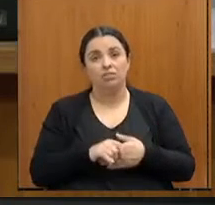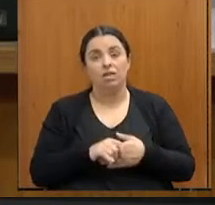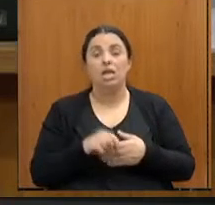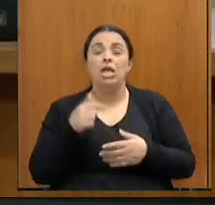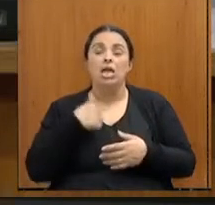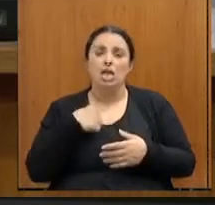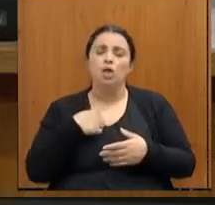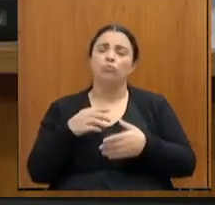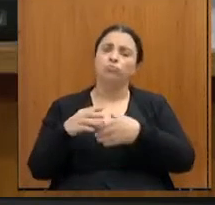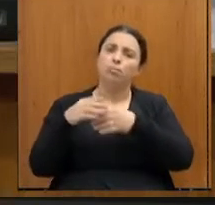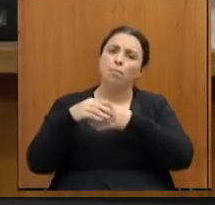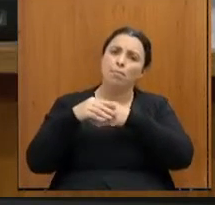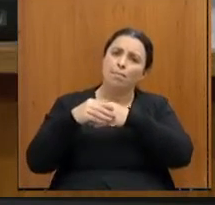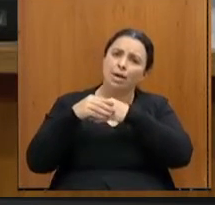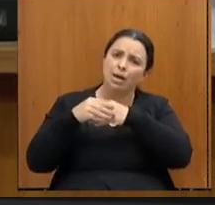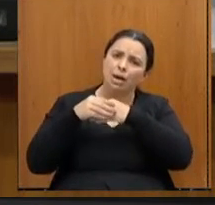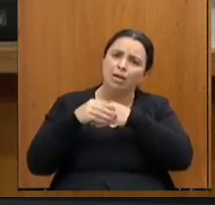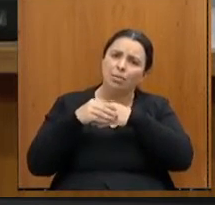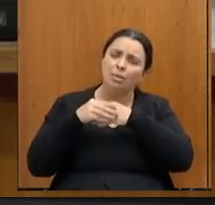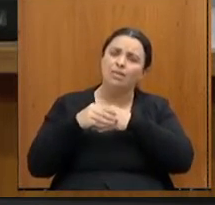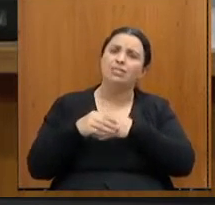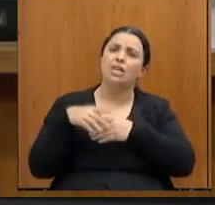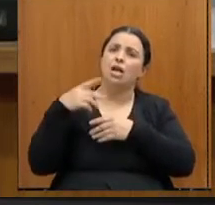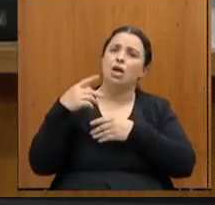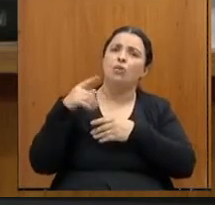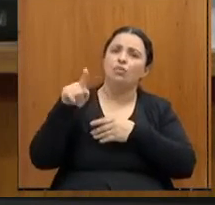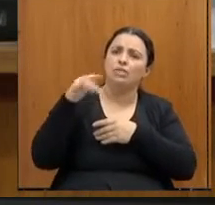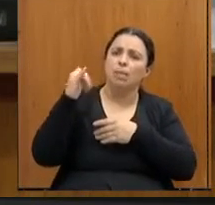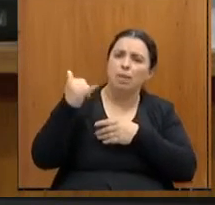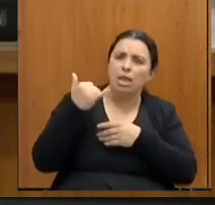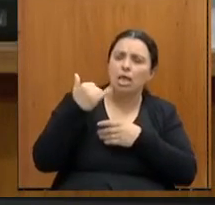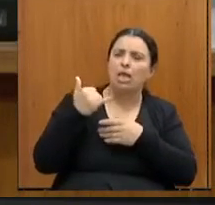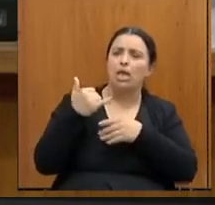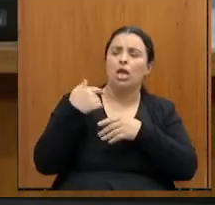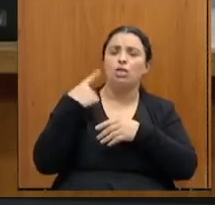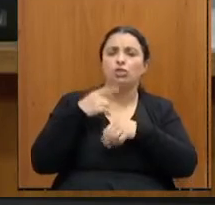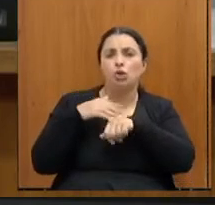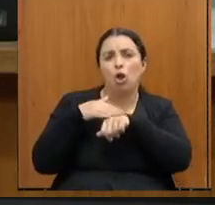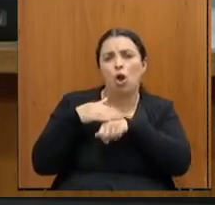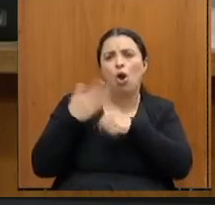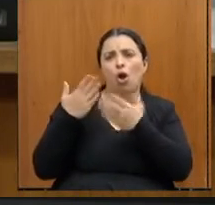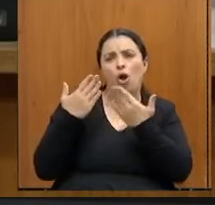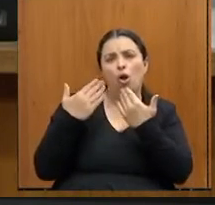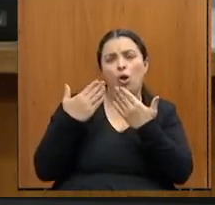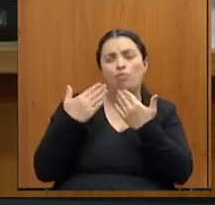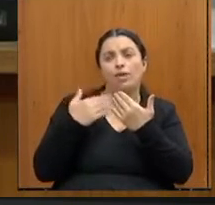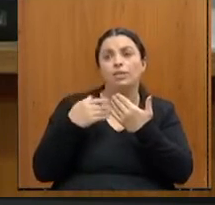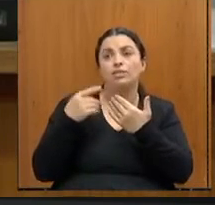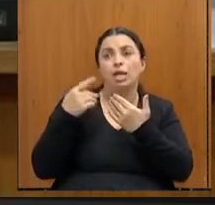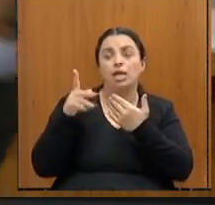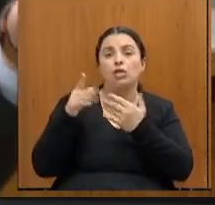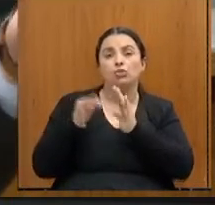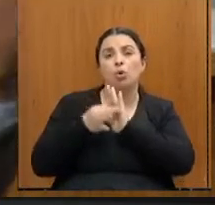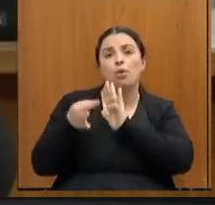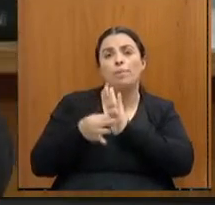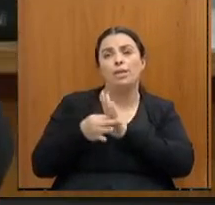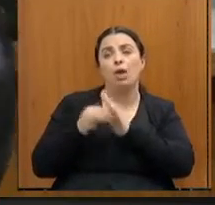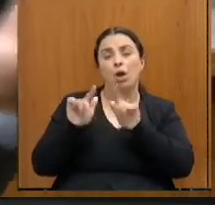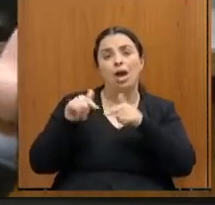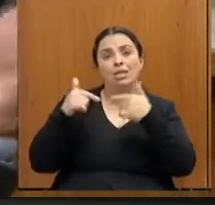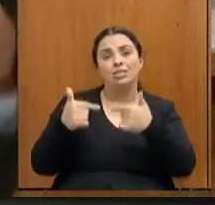tranquilidade de Pará e pelas várias iniciativas que me liga a gente conversa sempre e são ações de